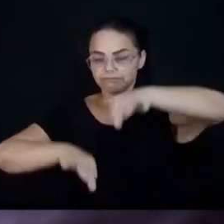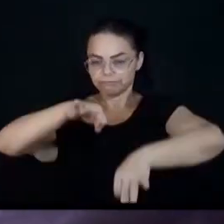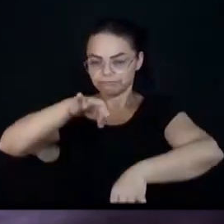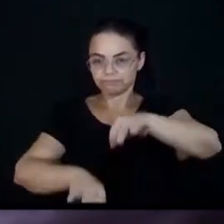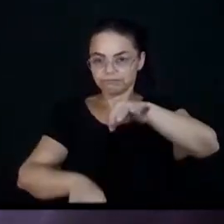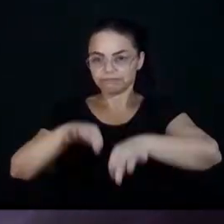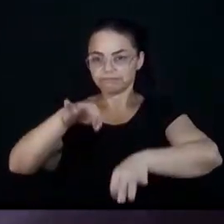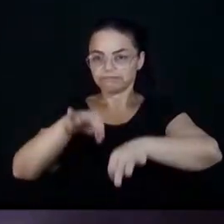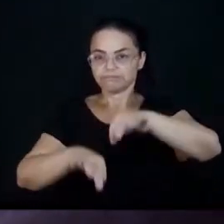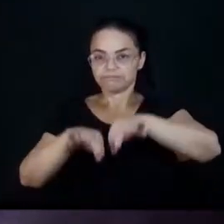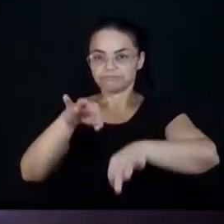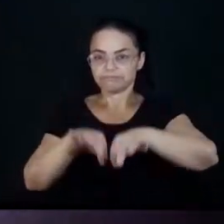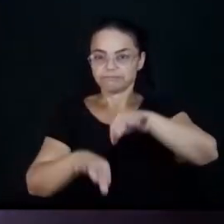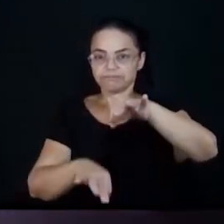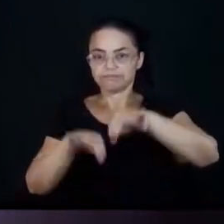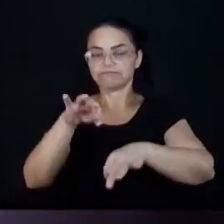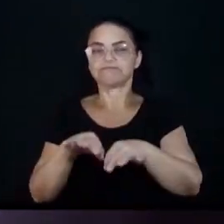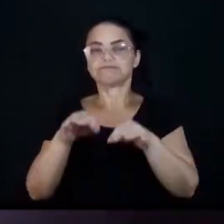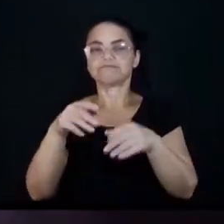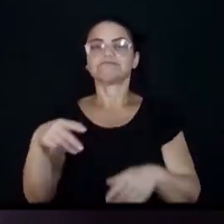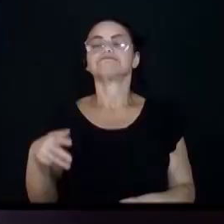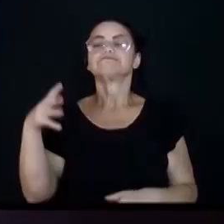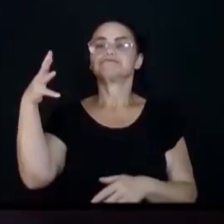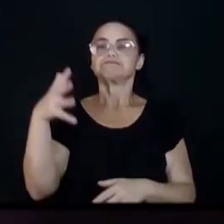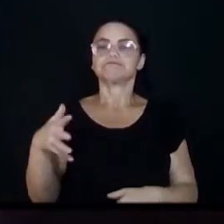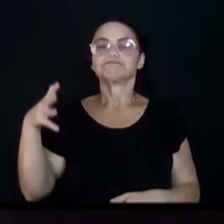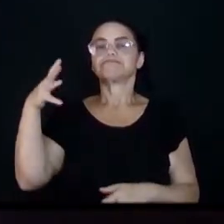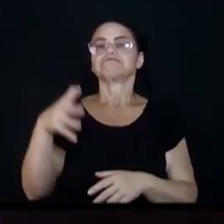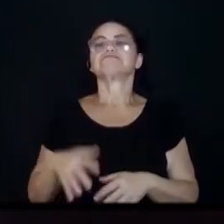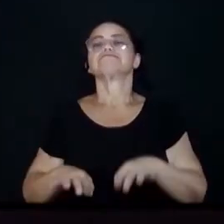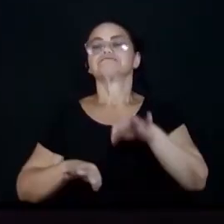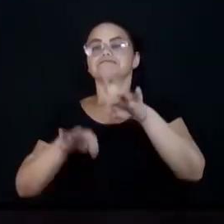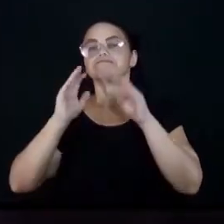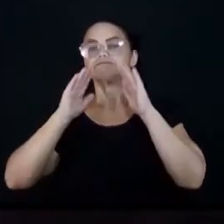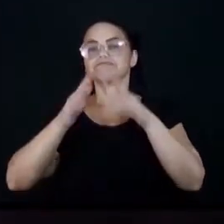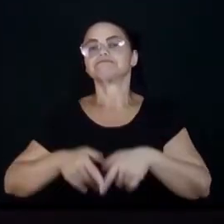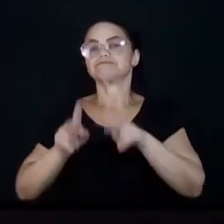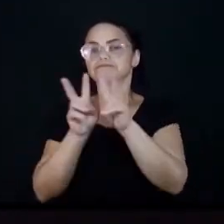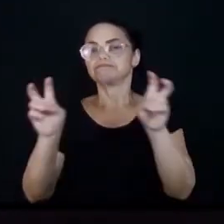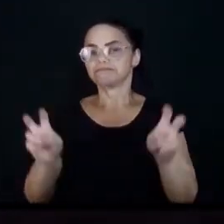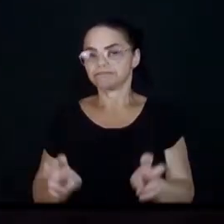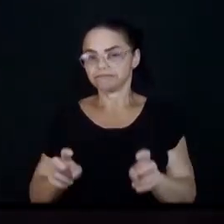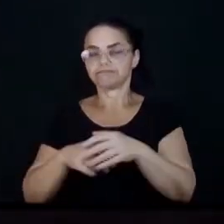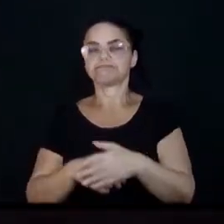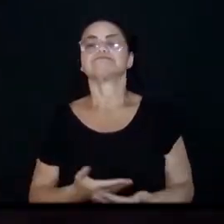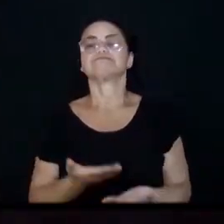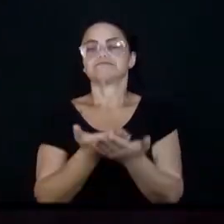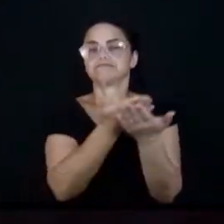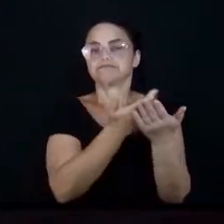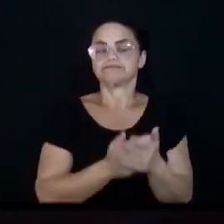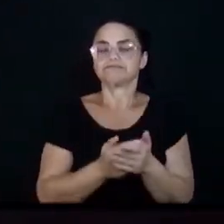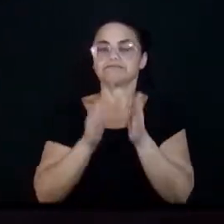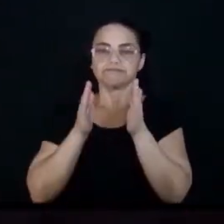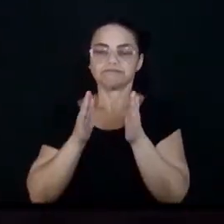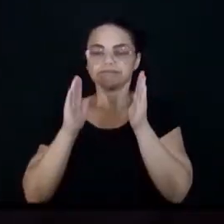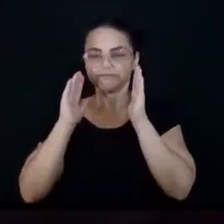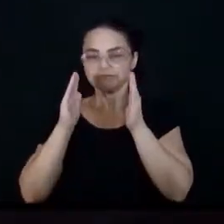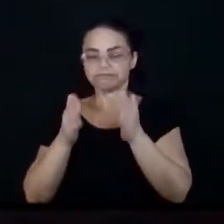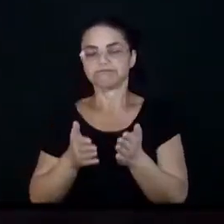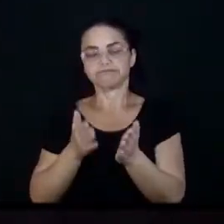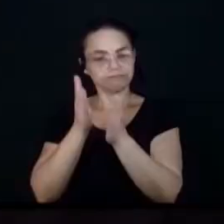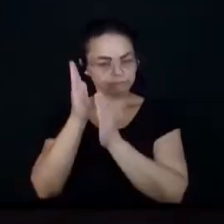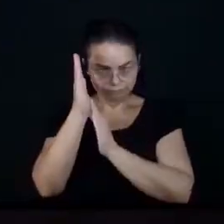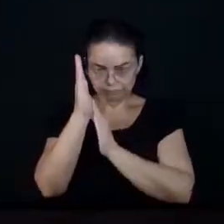que ministrar essas aulas com foco nesse tema. Isso. É tudo um padrão só. Sim. Como que é para eles, né?